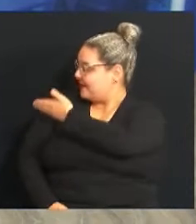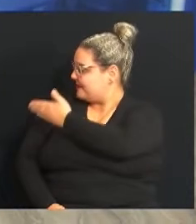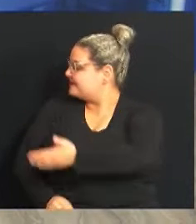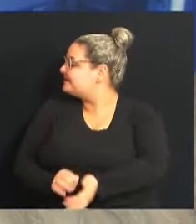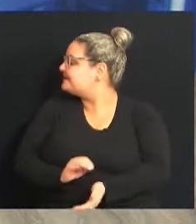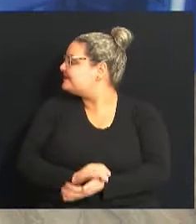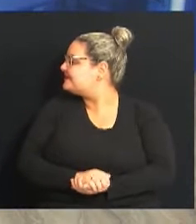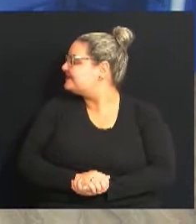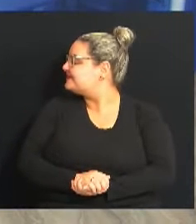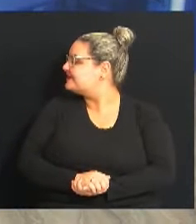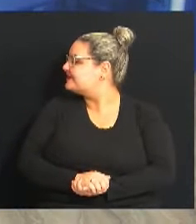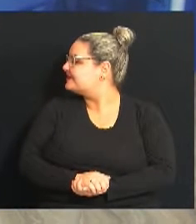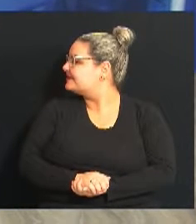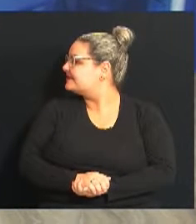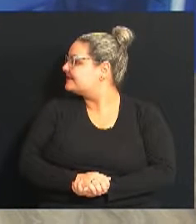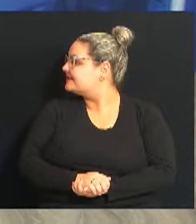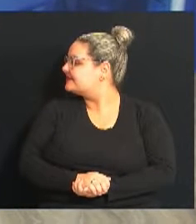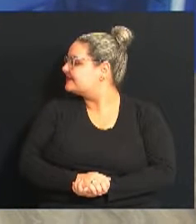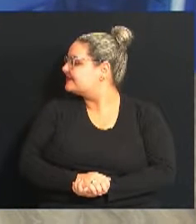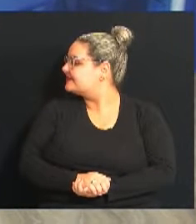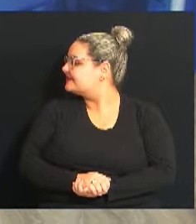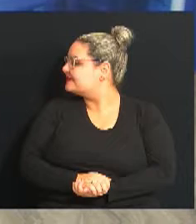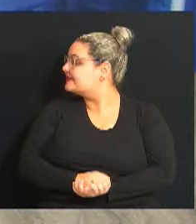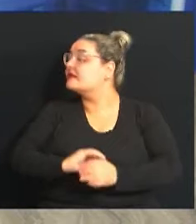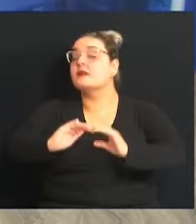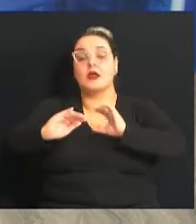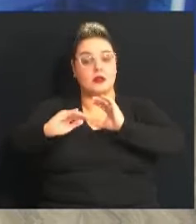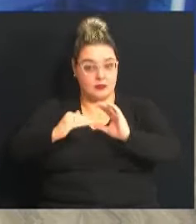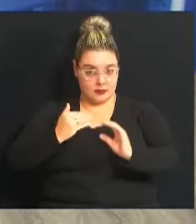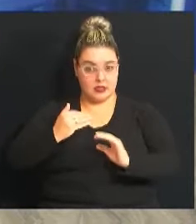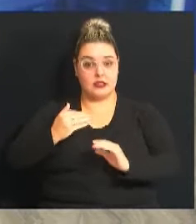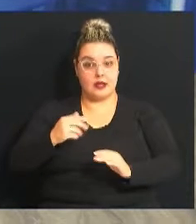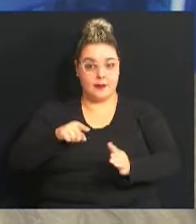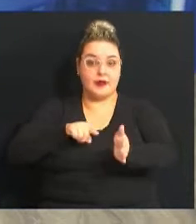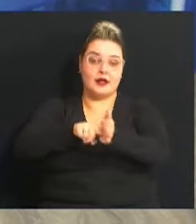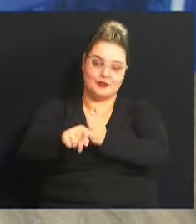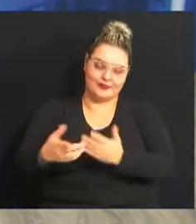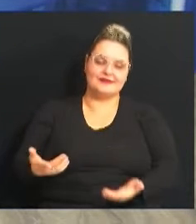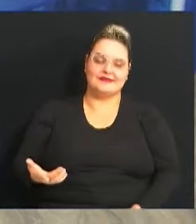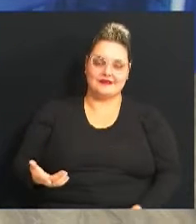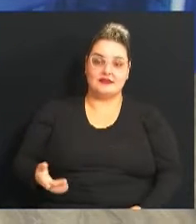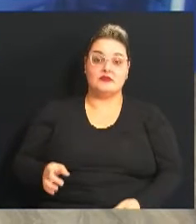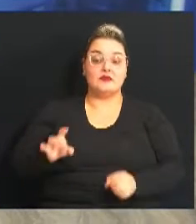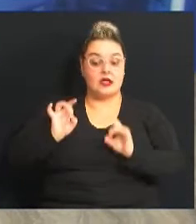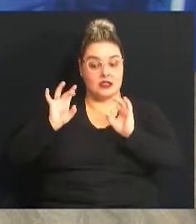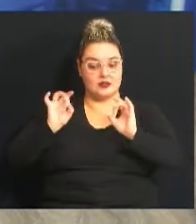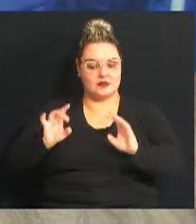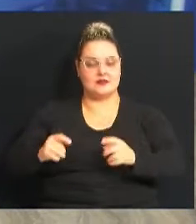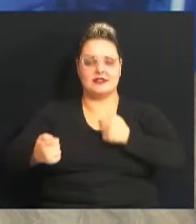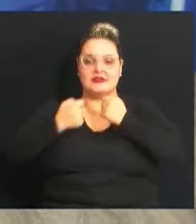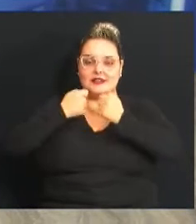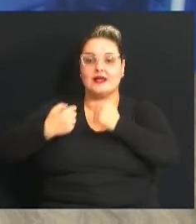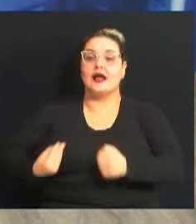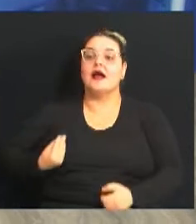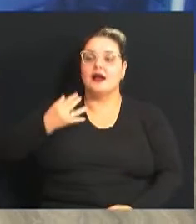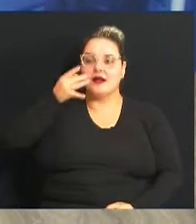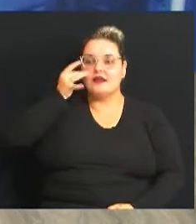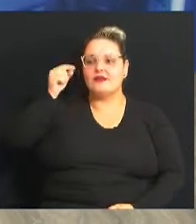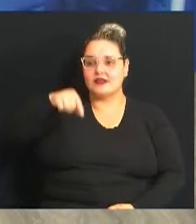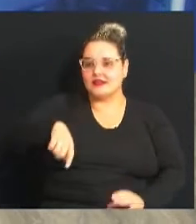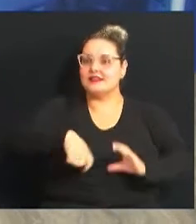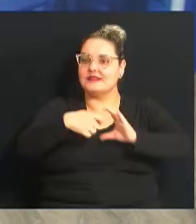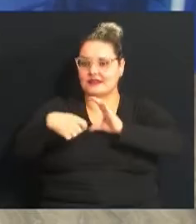978293776 é o número do nosso WhatsApp. Manda a sua pergunta, porque vai entrevistar um especialista ao vivo aqui no nosso Câmara